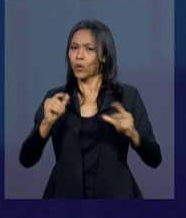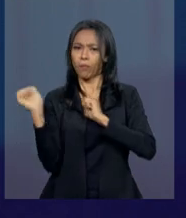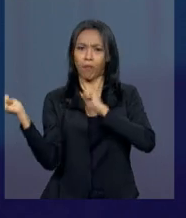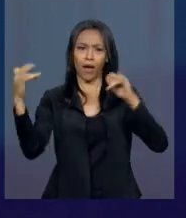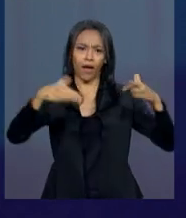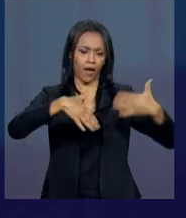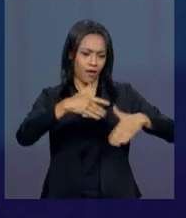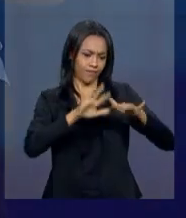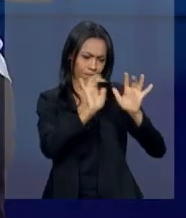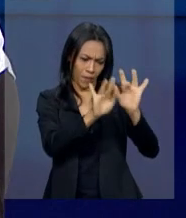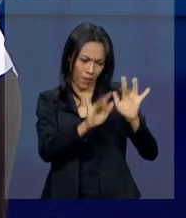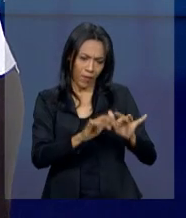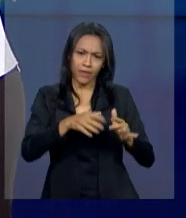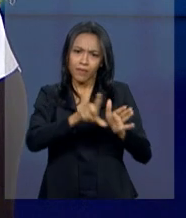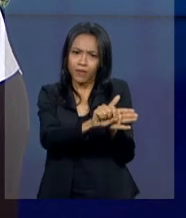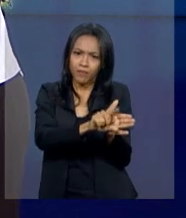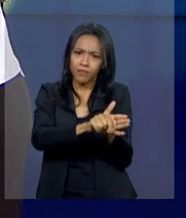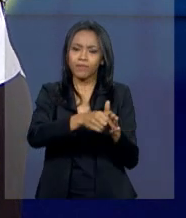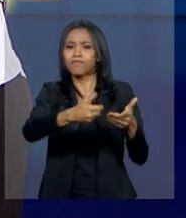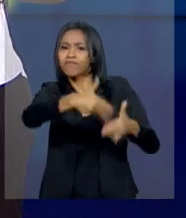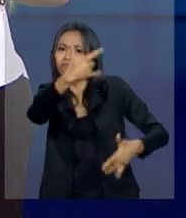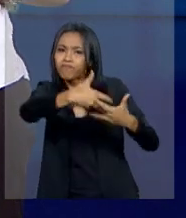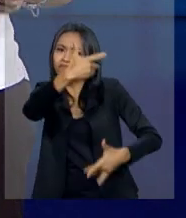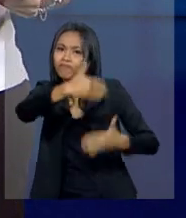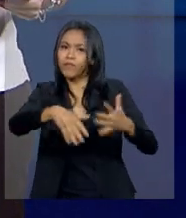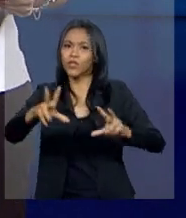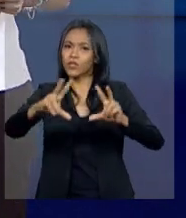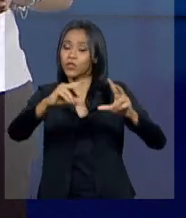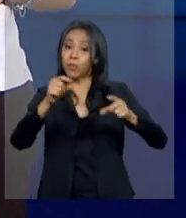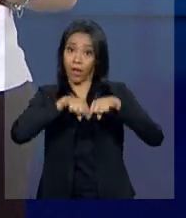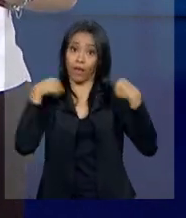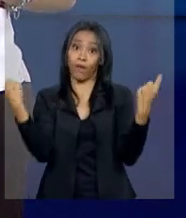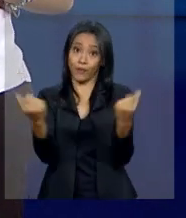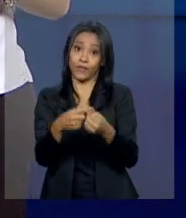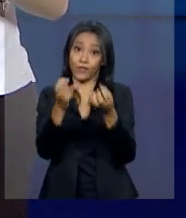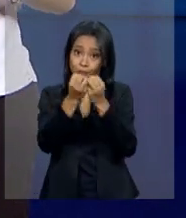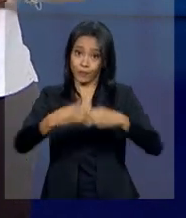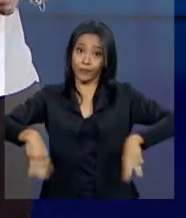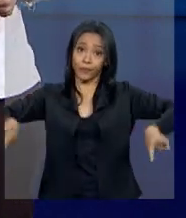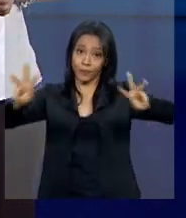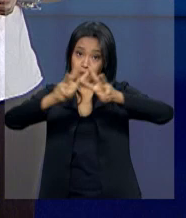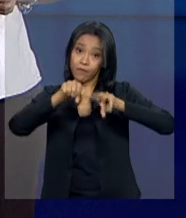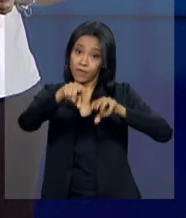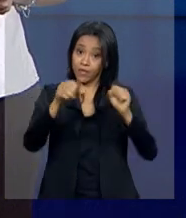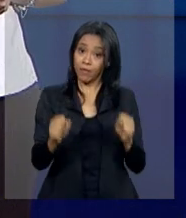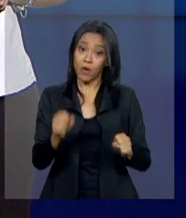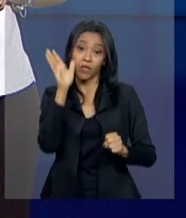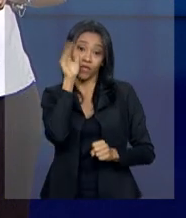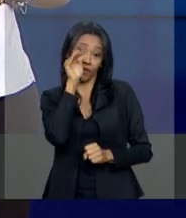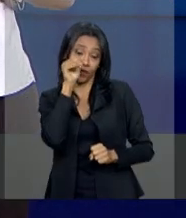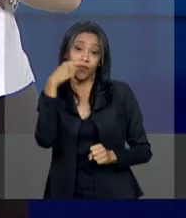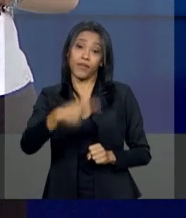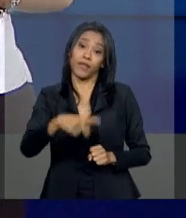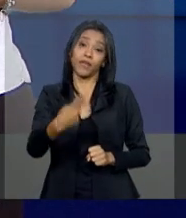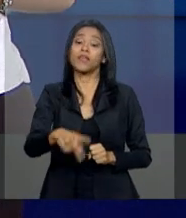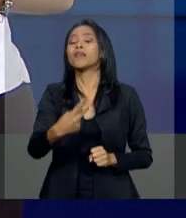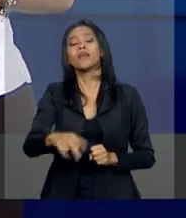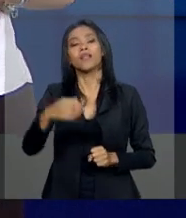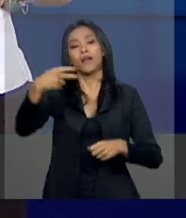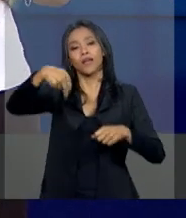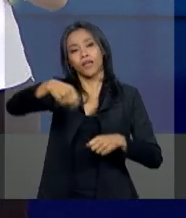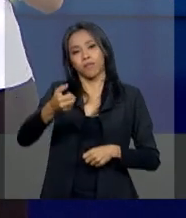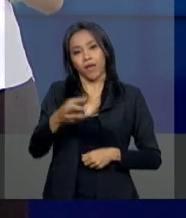sociais falando sobre esse assunto. E além da repercussão nas redes aqui durante a transmissão, você também pode conferir a cobertura da NBR no Twitter,